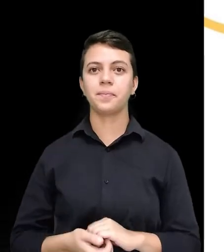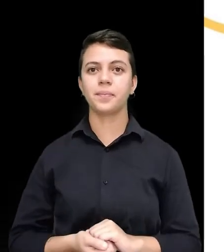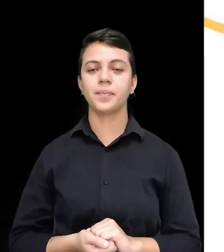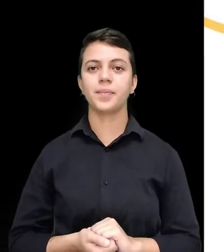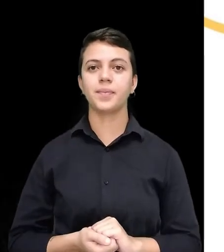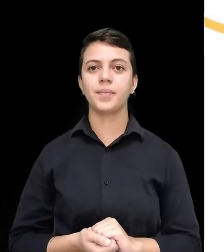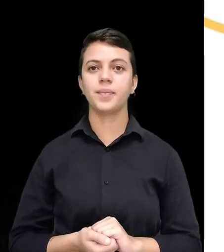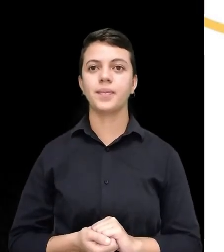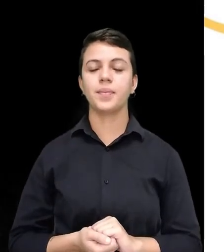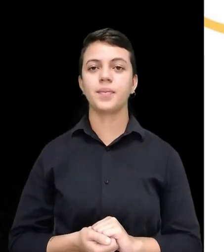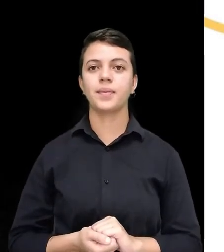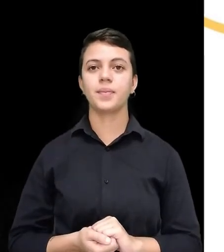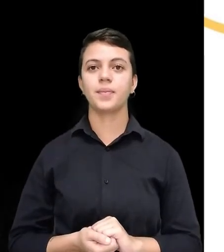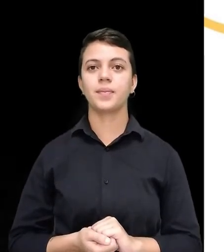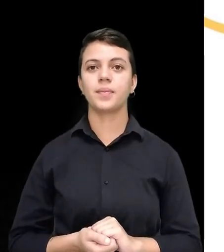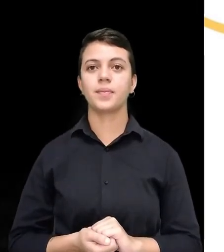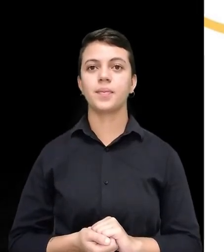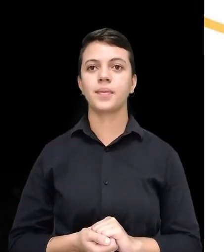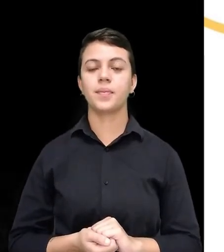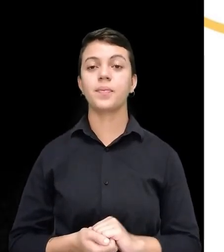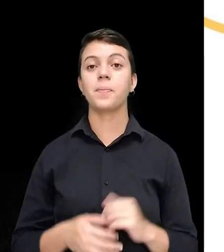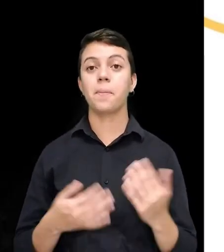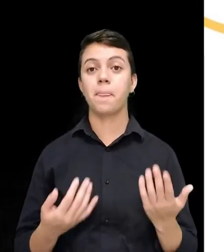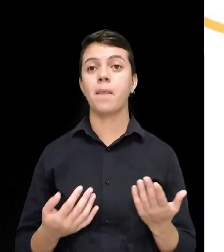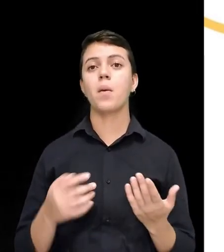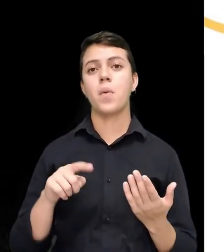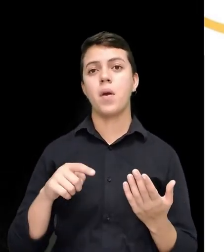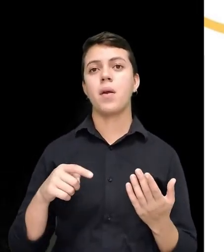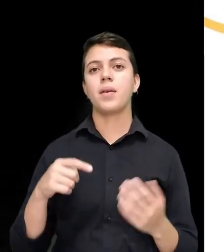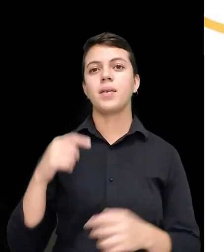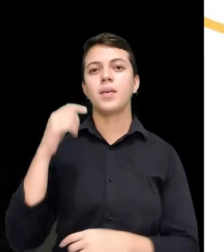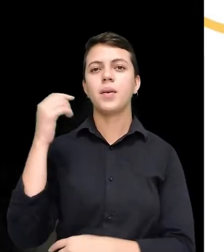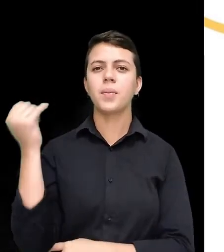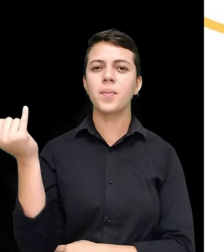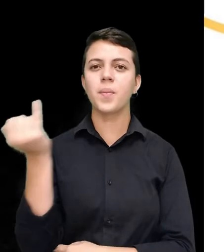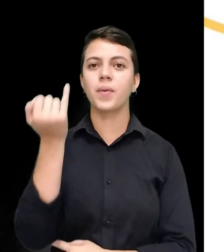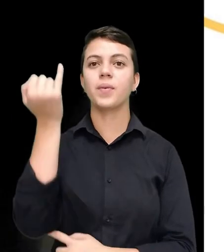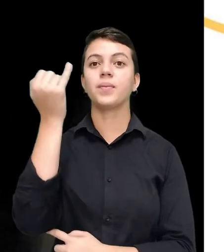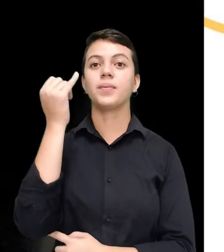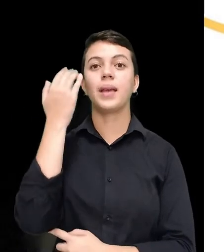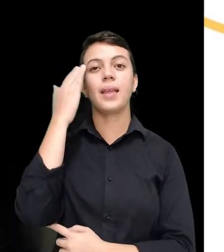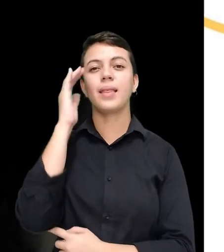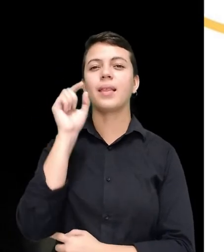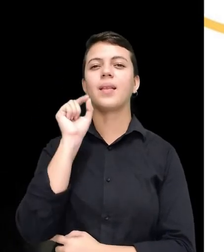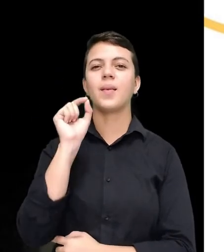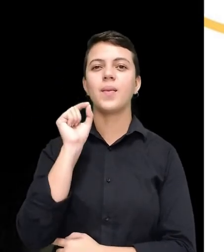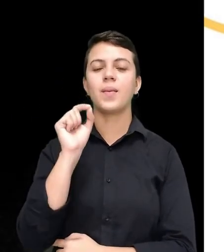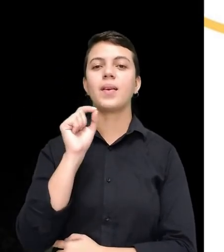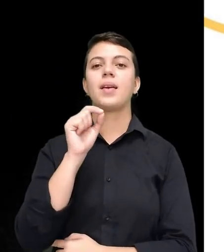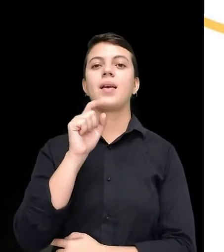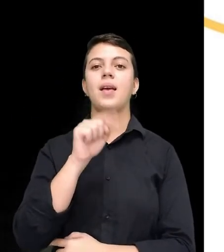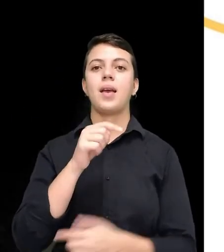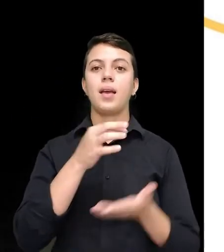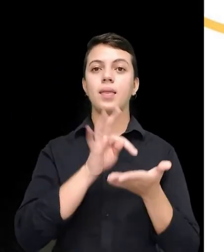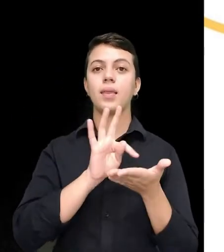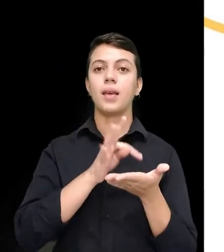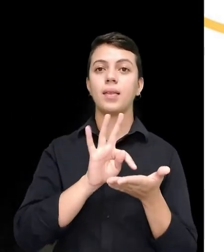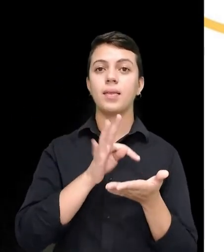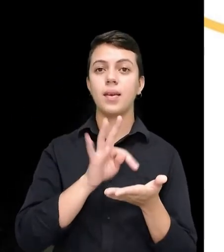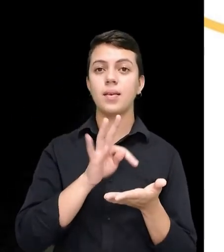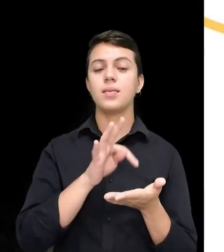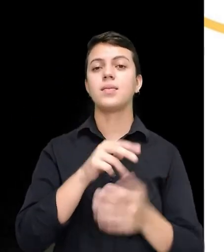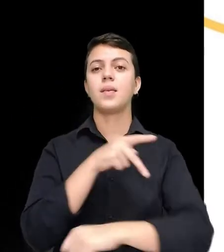Então, é importante pensar acerca do que são essas tendências pedagógicas e por que estudar